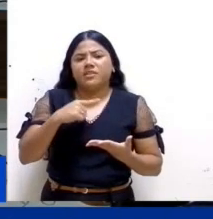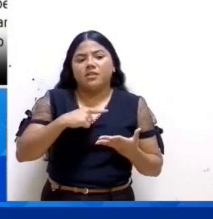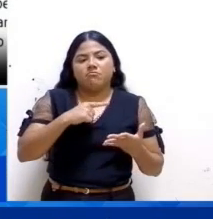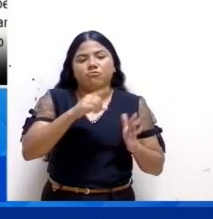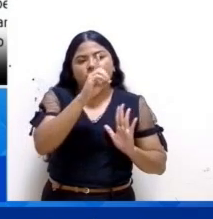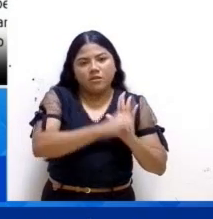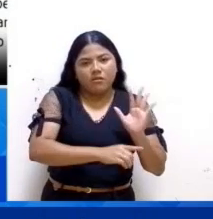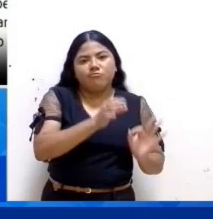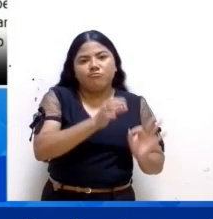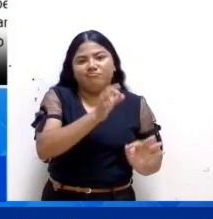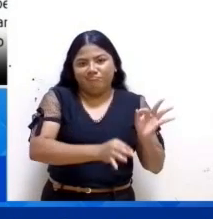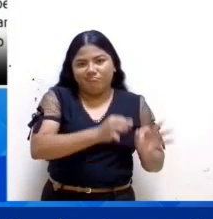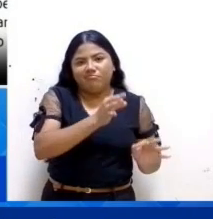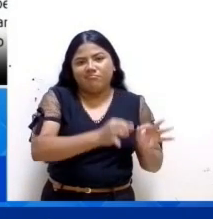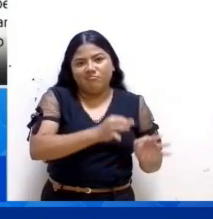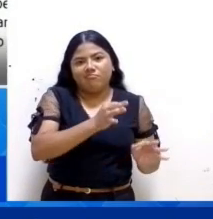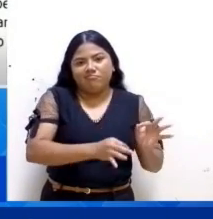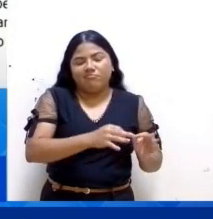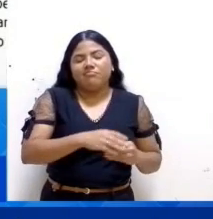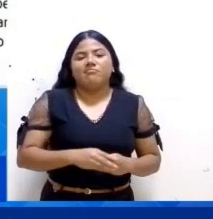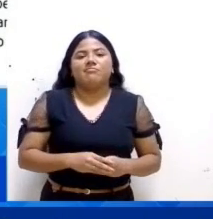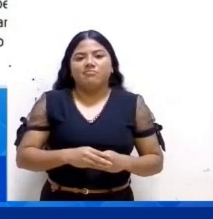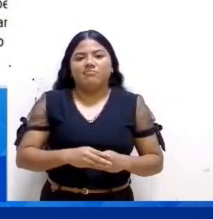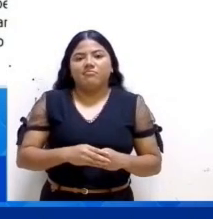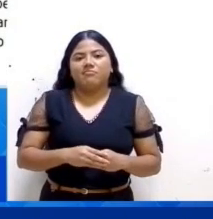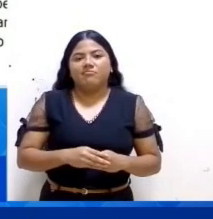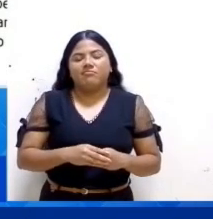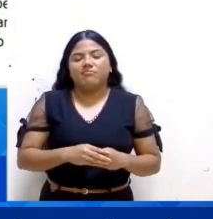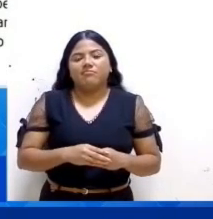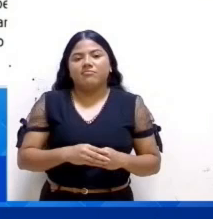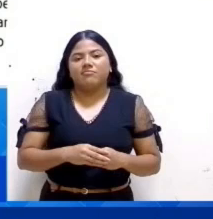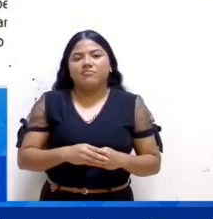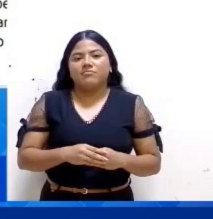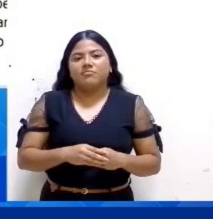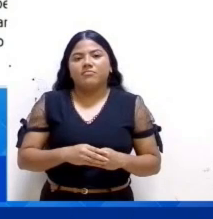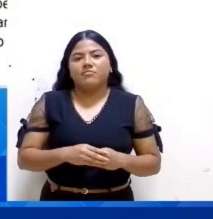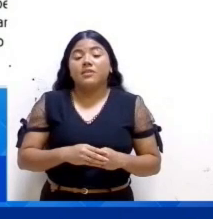E também decorrem efeitos, olha,